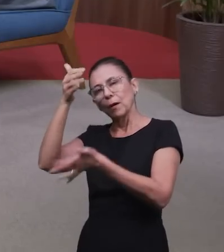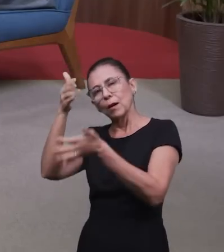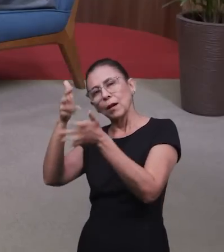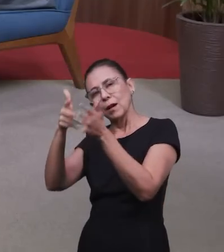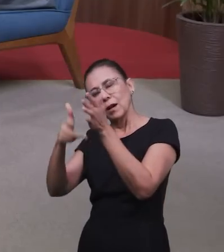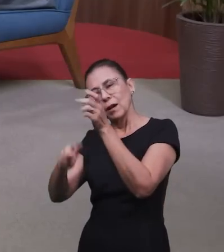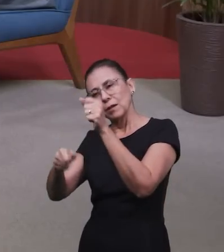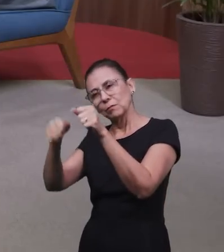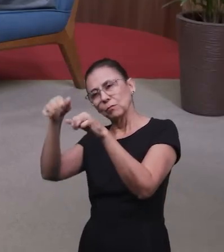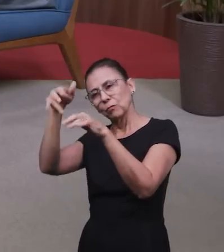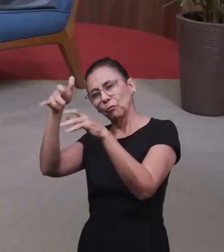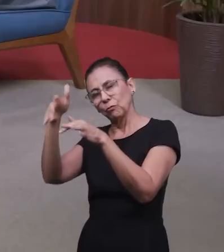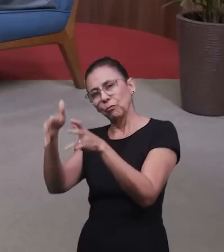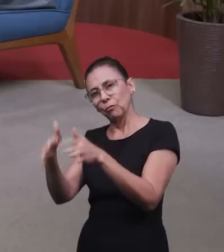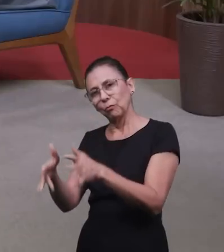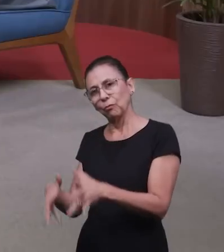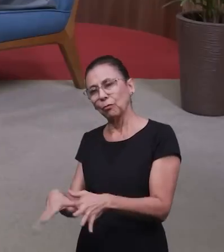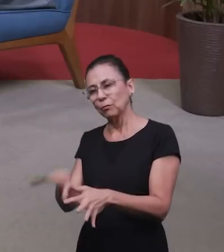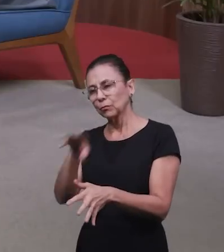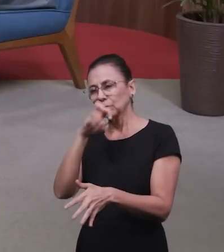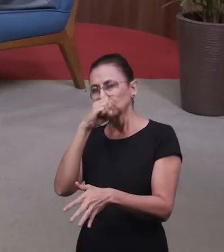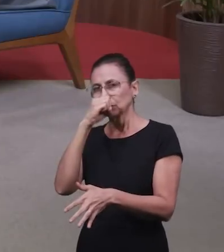Um óleo perfumado. Um óleo perfumado,